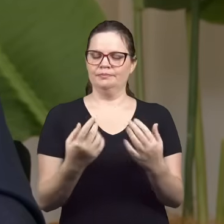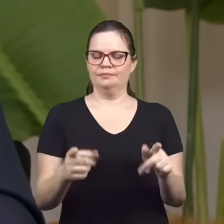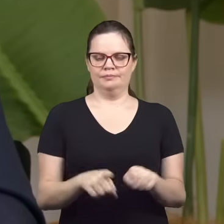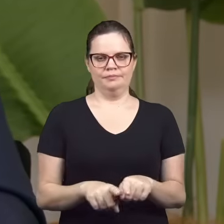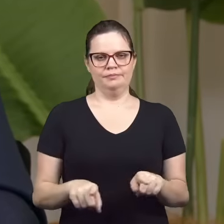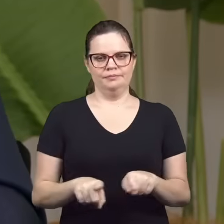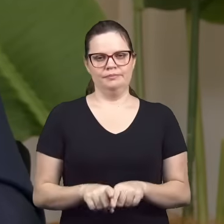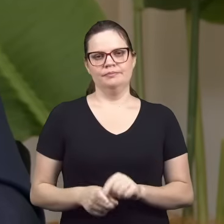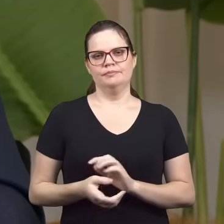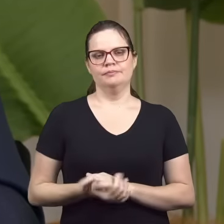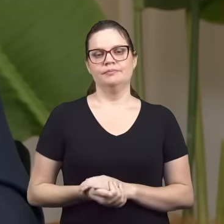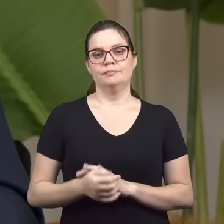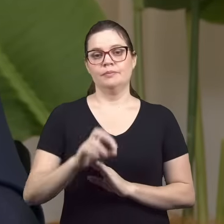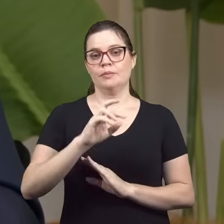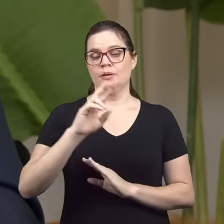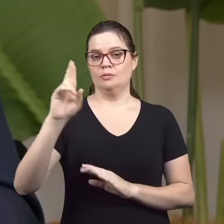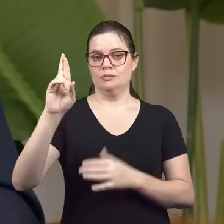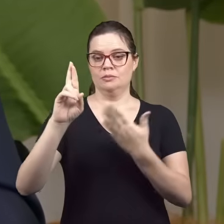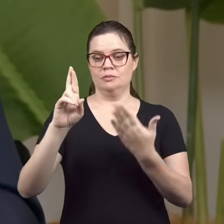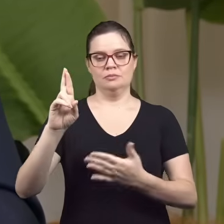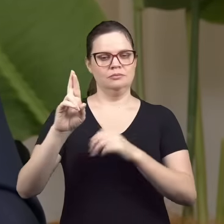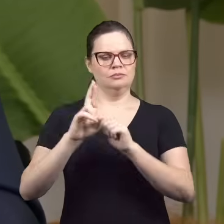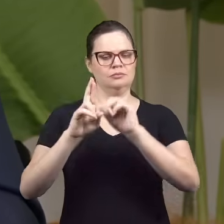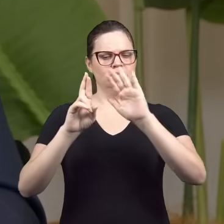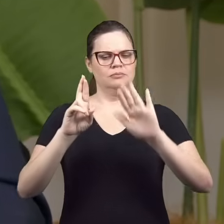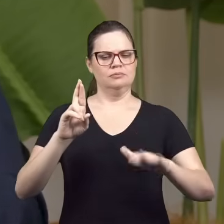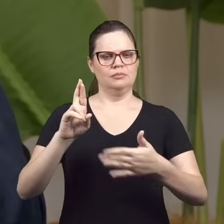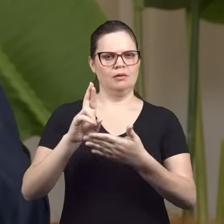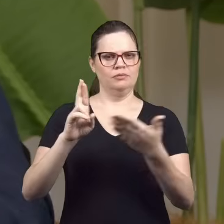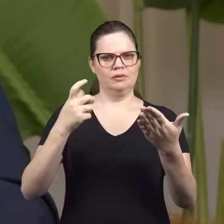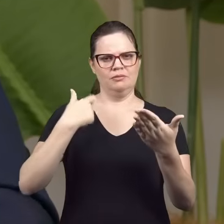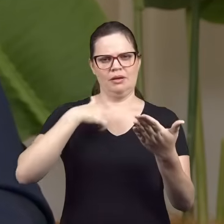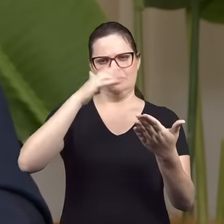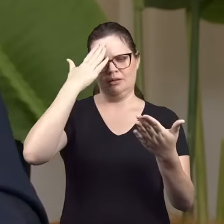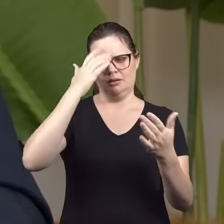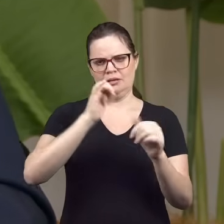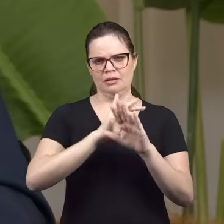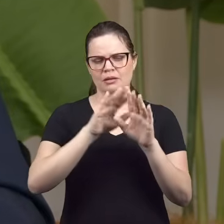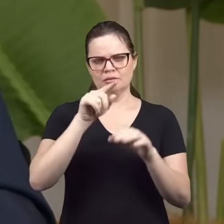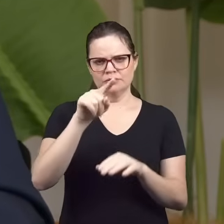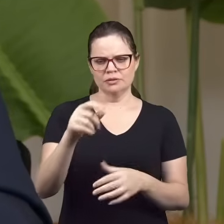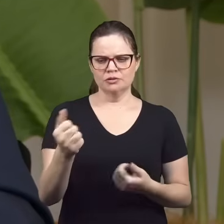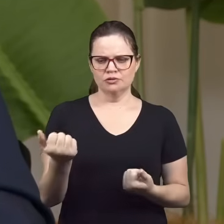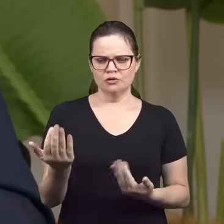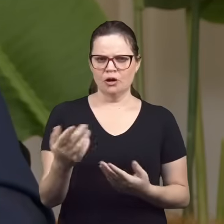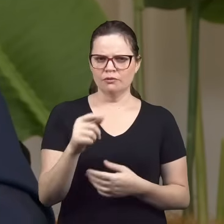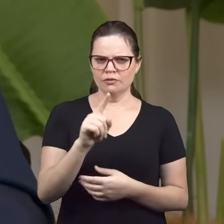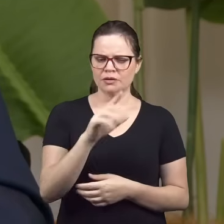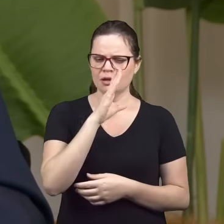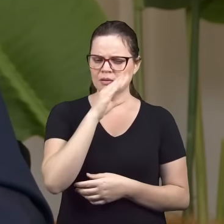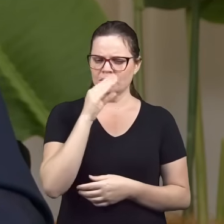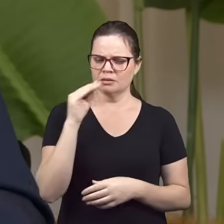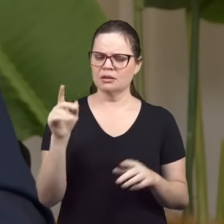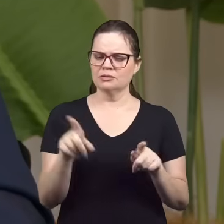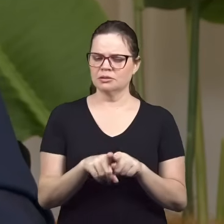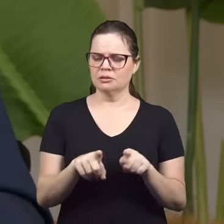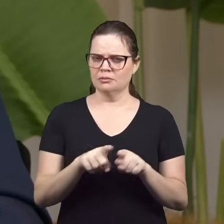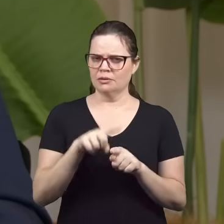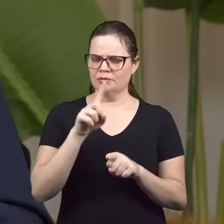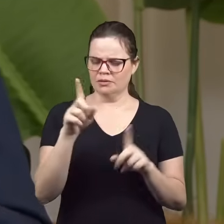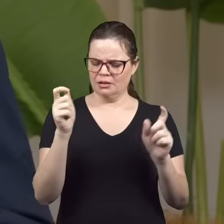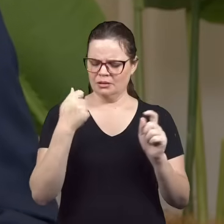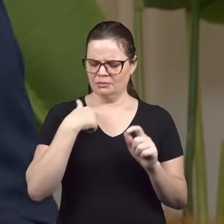também. Que o Senhor possa dar esse entendimento a você jovem, a você adolescente, que também